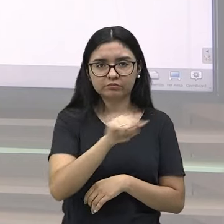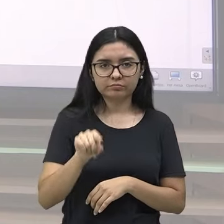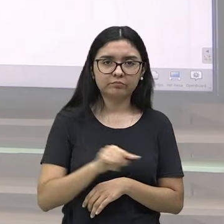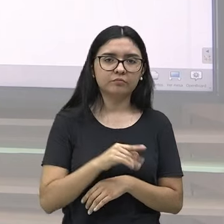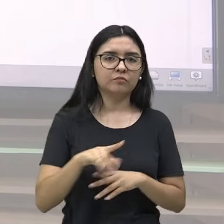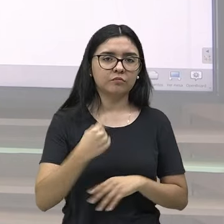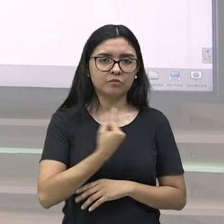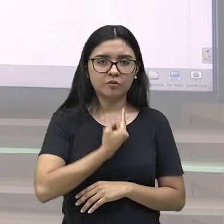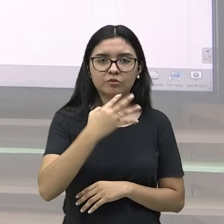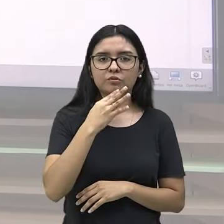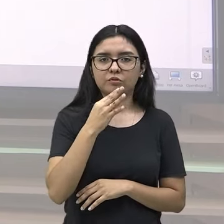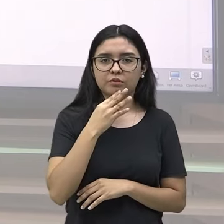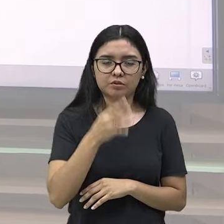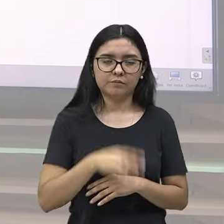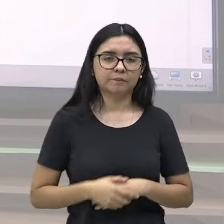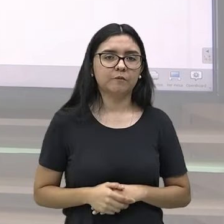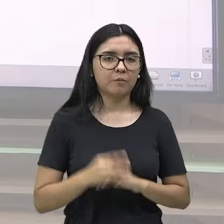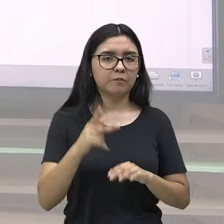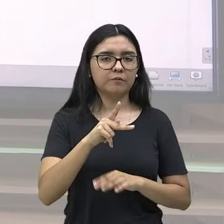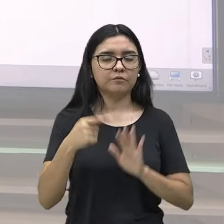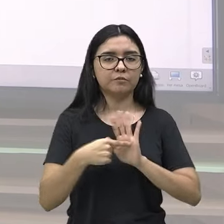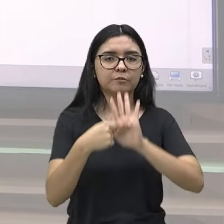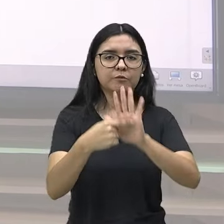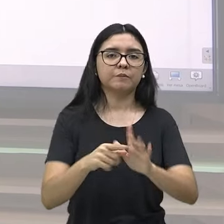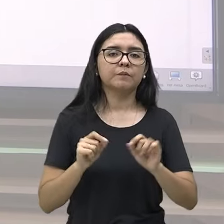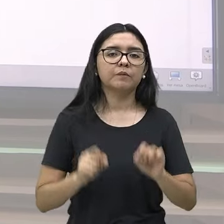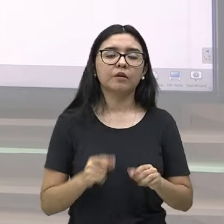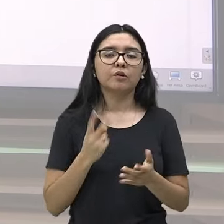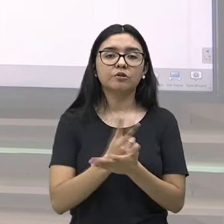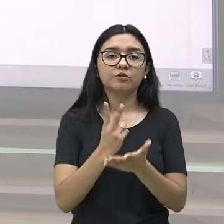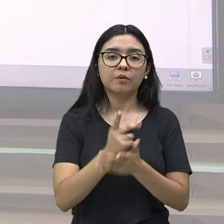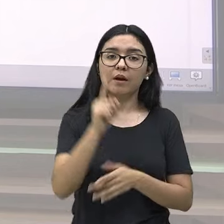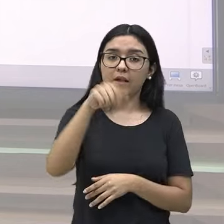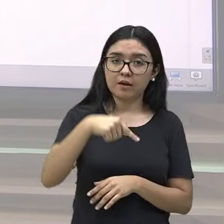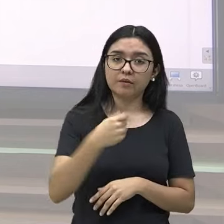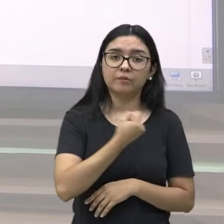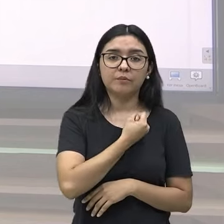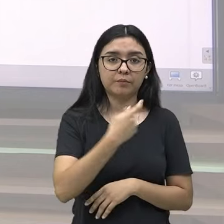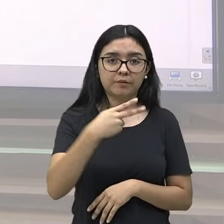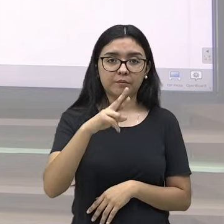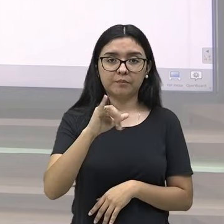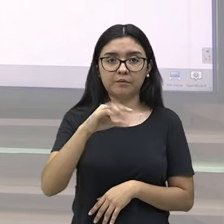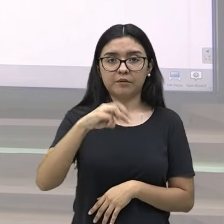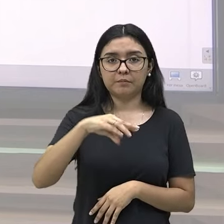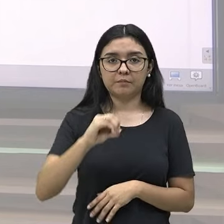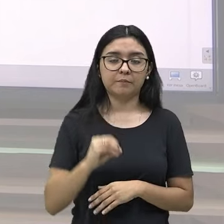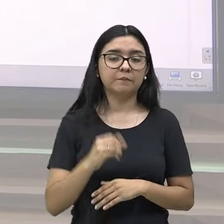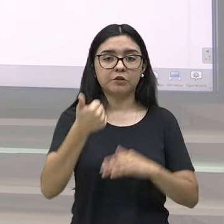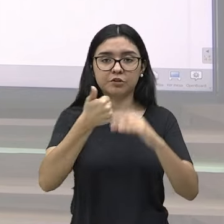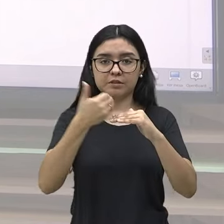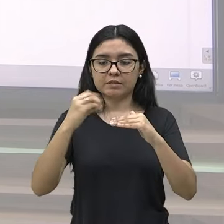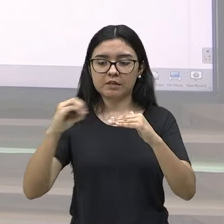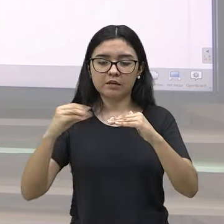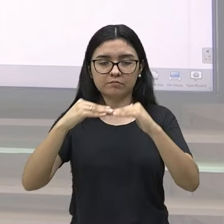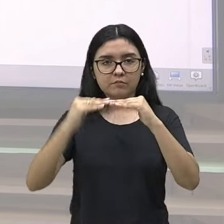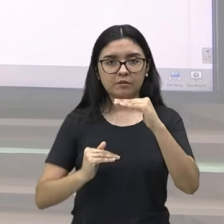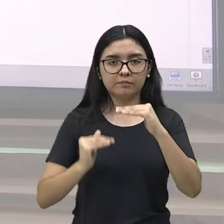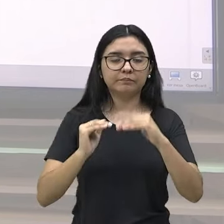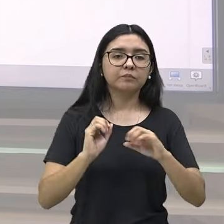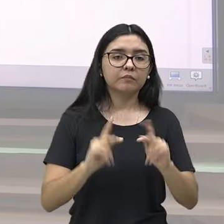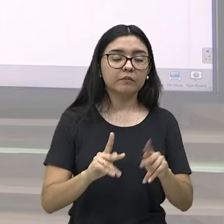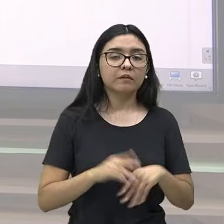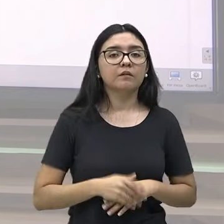conhecemos, como o professor Alexandre mostrou aí. E aí o que sobrou são exatamente os números primos menores do que 100. Beleza? Bom, você